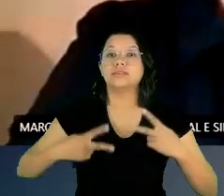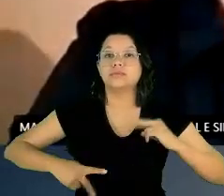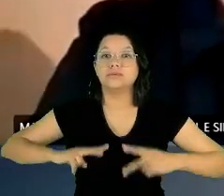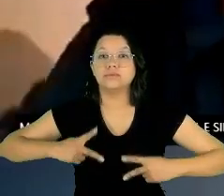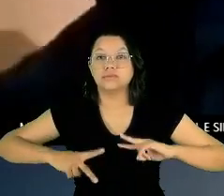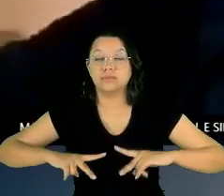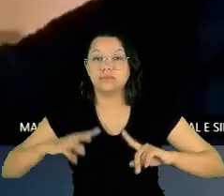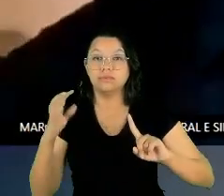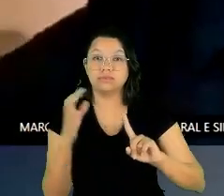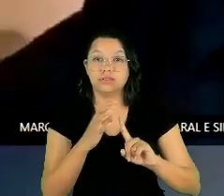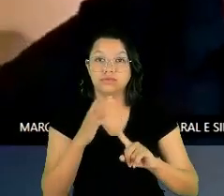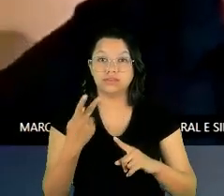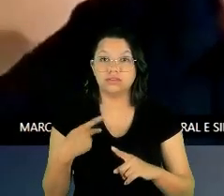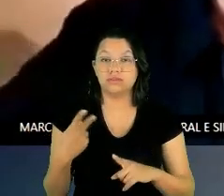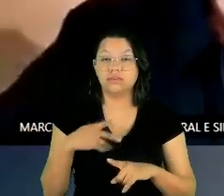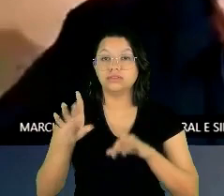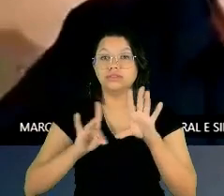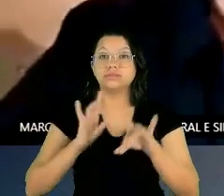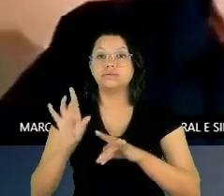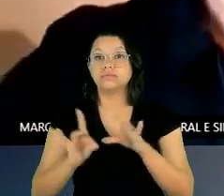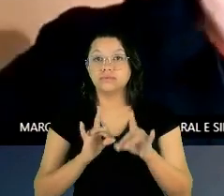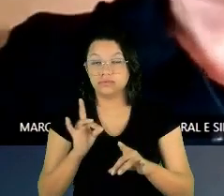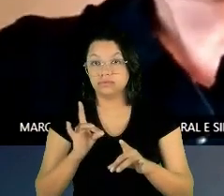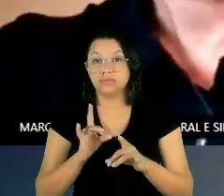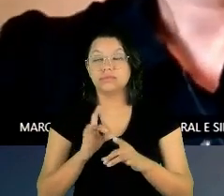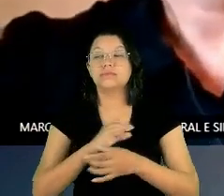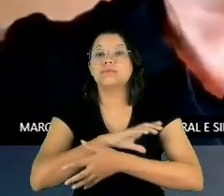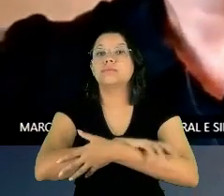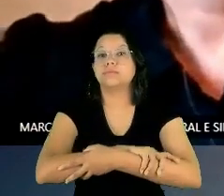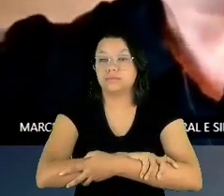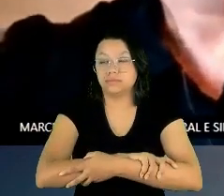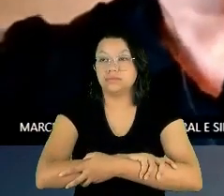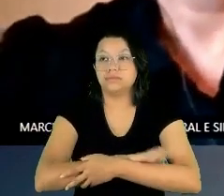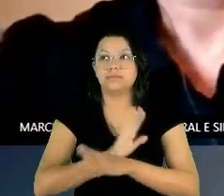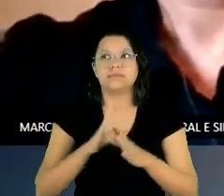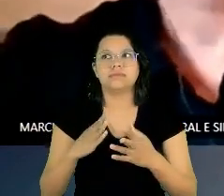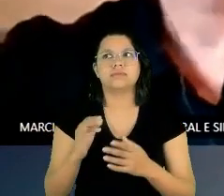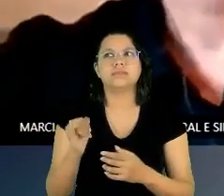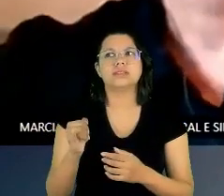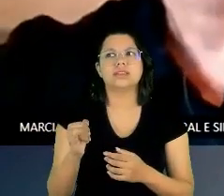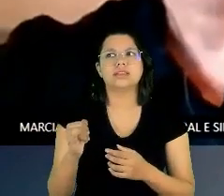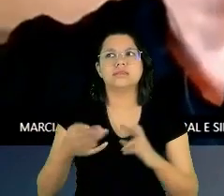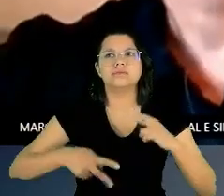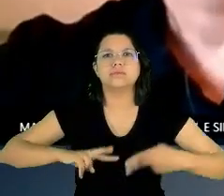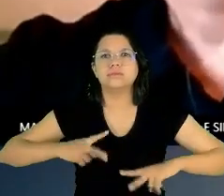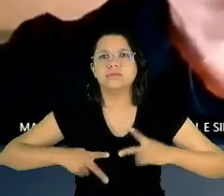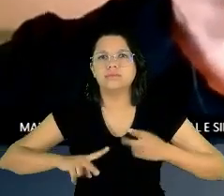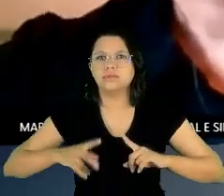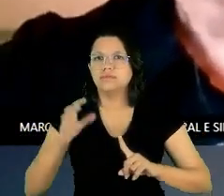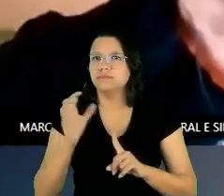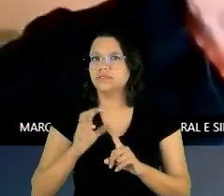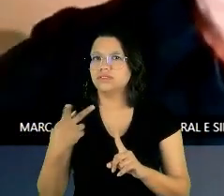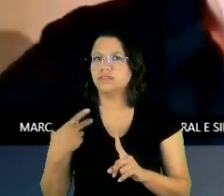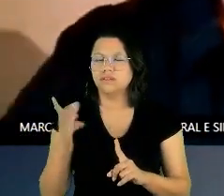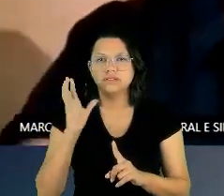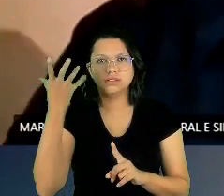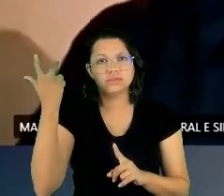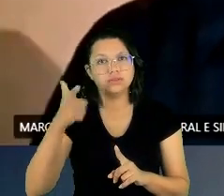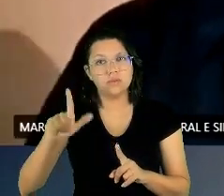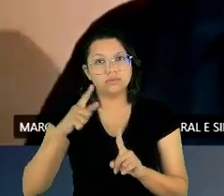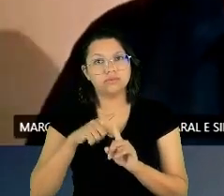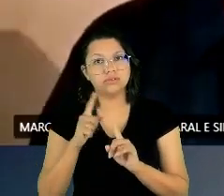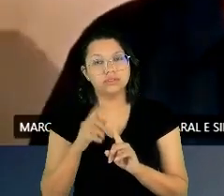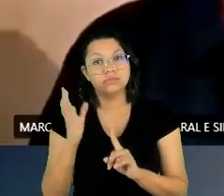Então, se os hormônios influenciam as nossas escolhas por parceiros, será que os hormônios influenciam nossas decisões de